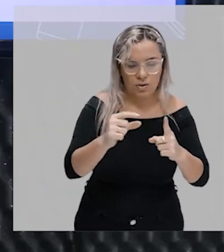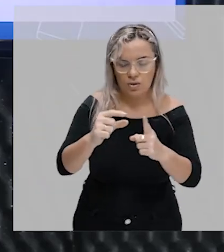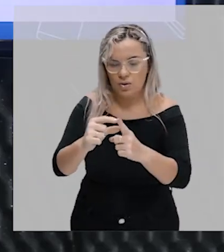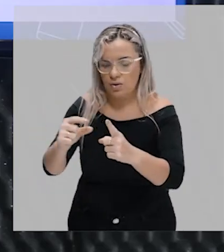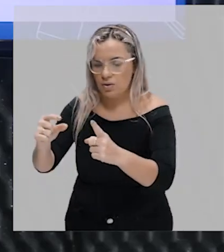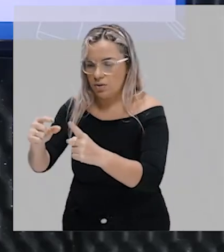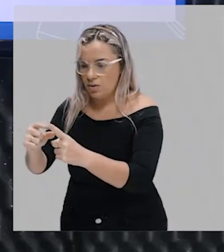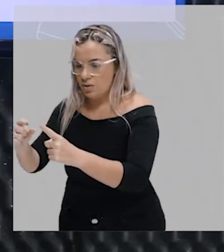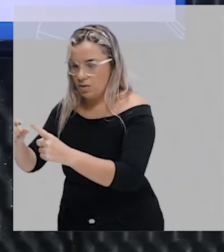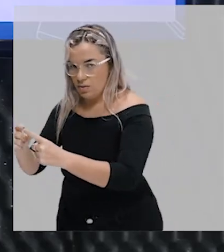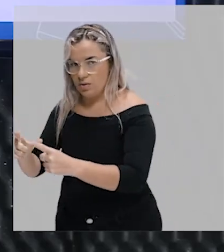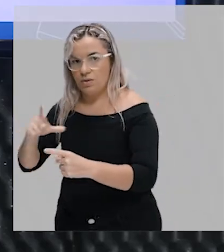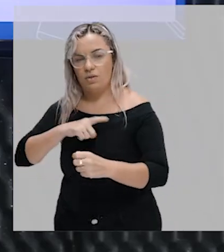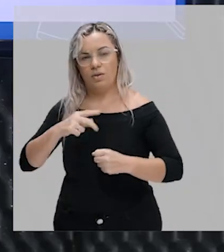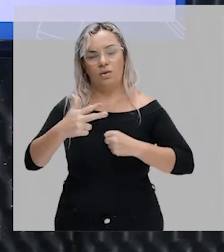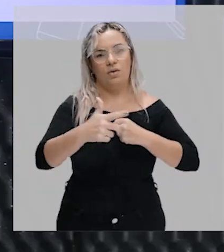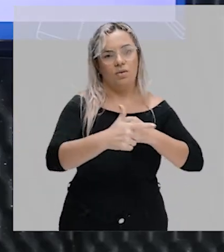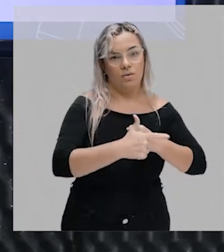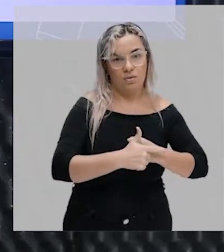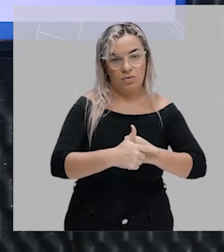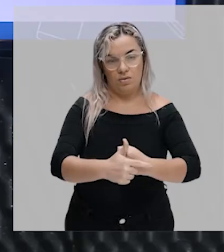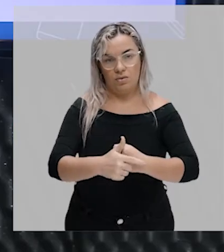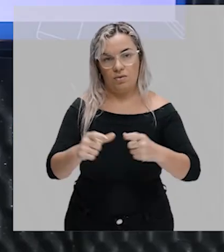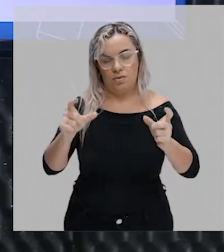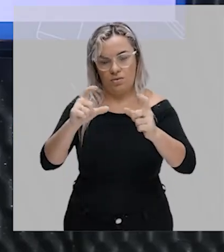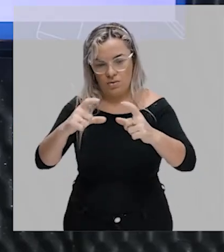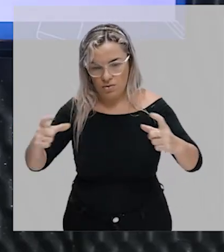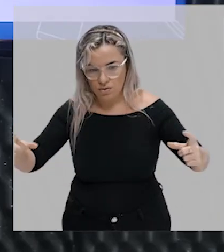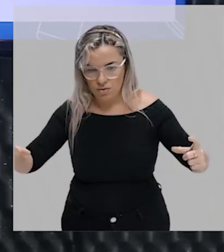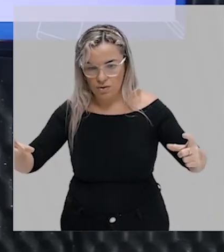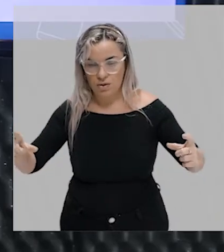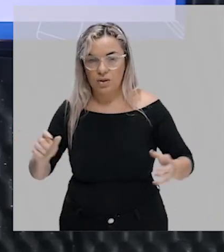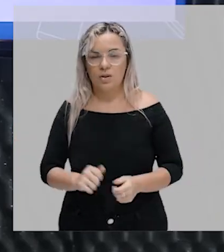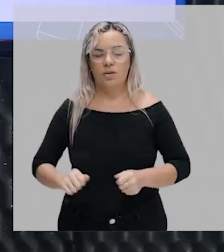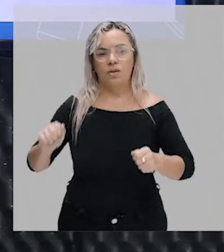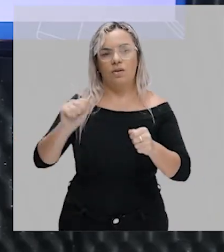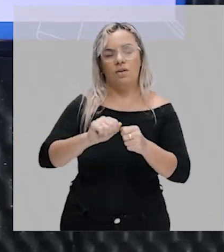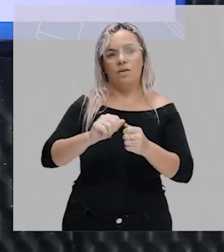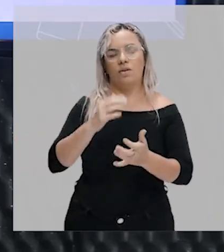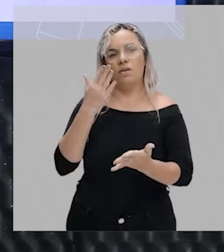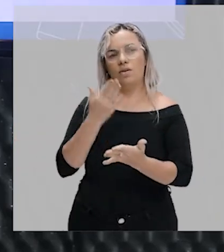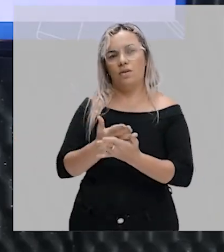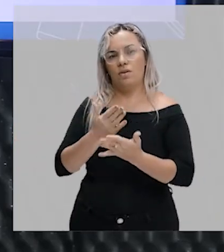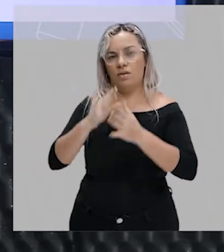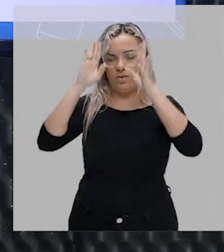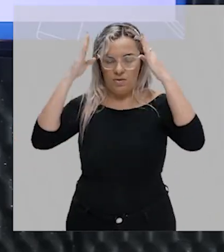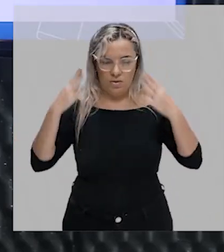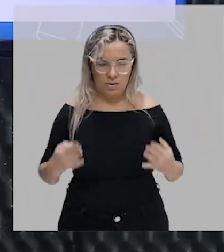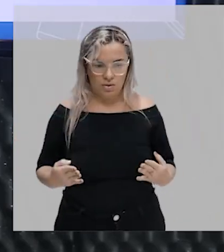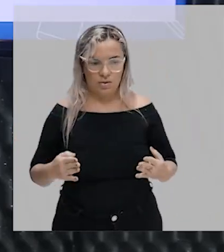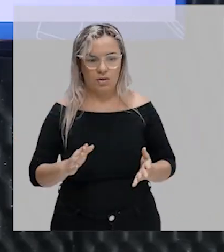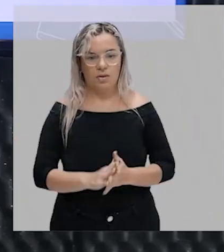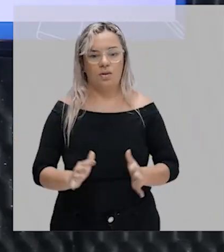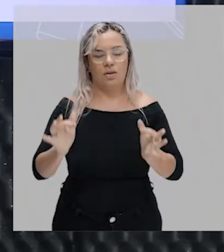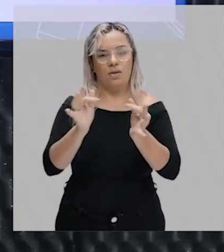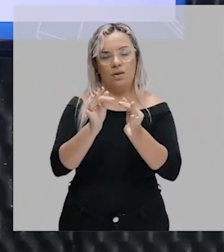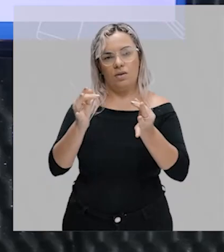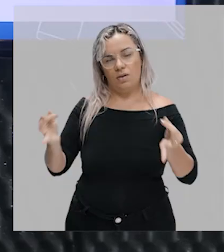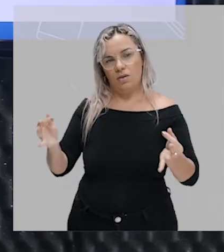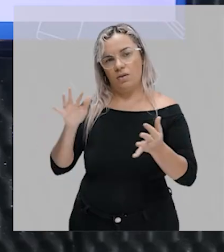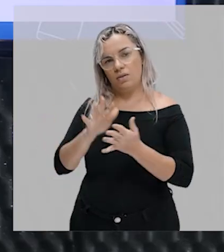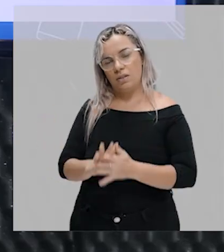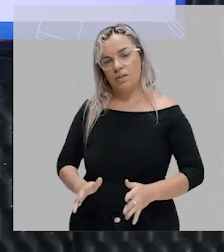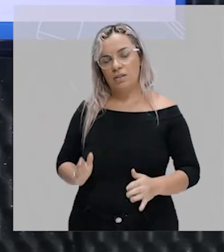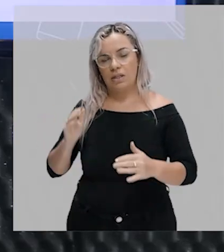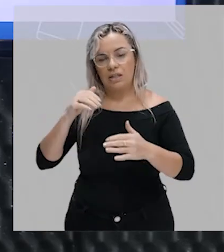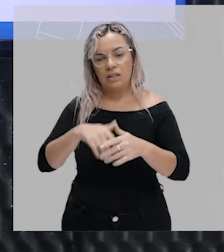a sua função dentro de uma sentença. E quem faz esse estudo, quem analisa tudo isso é a sintaxe, a parte da